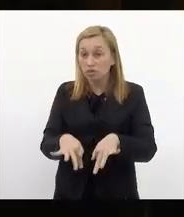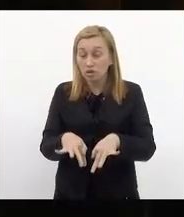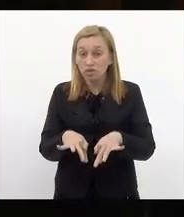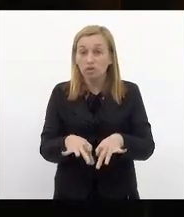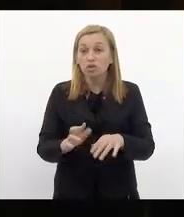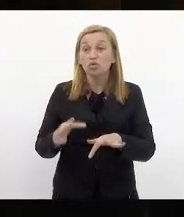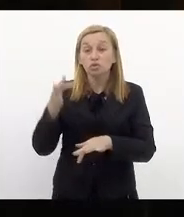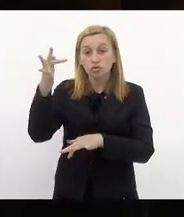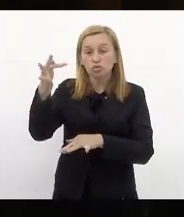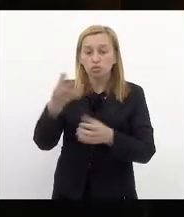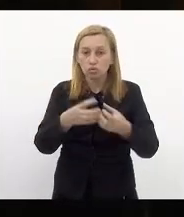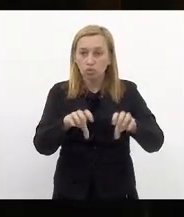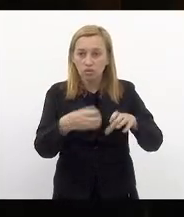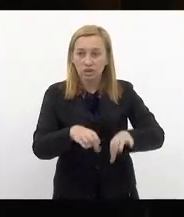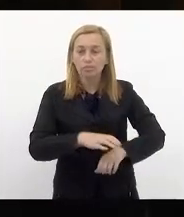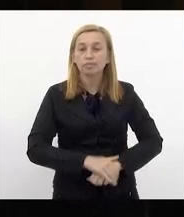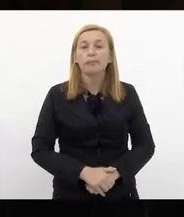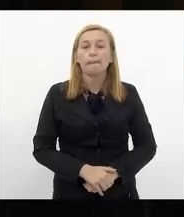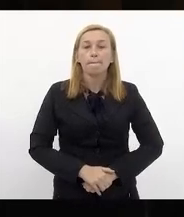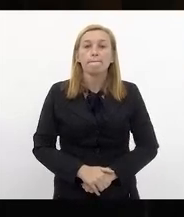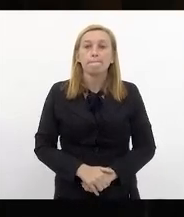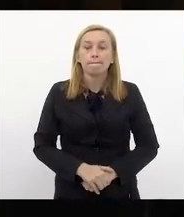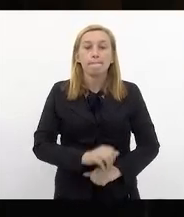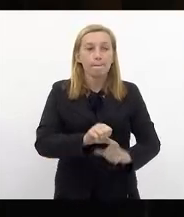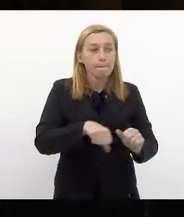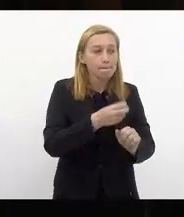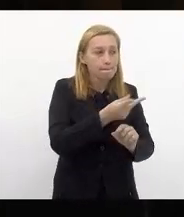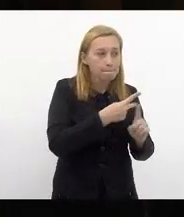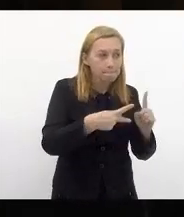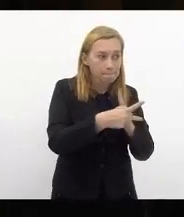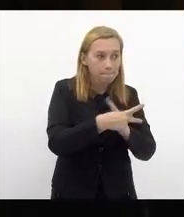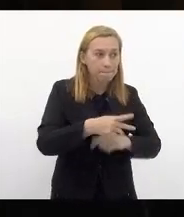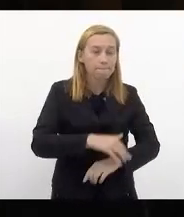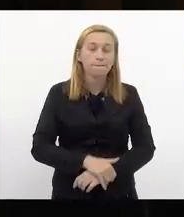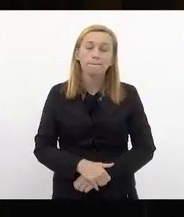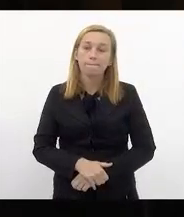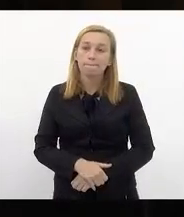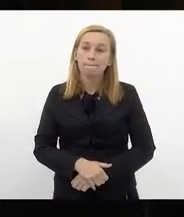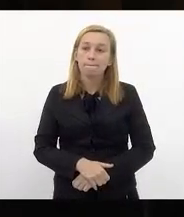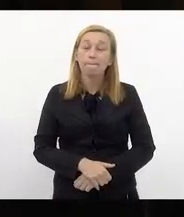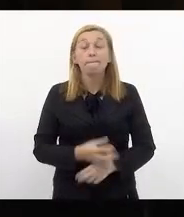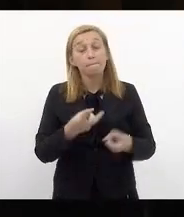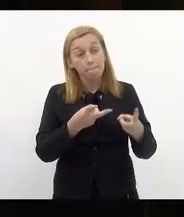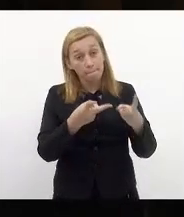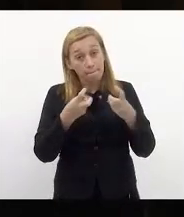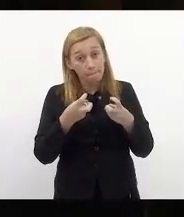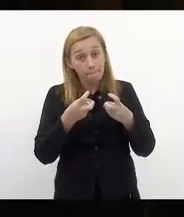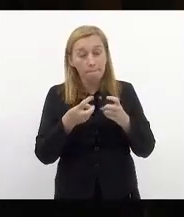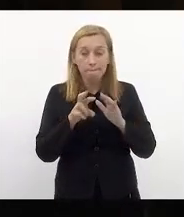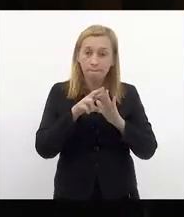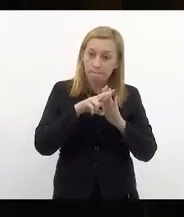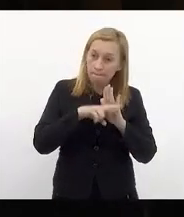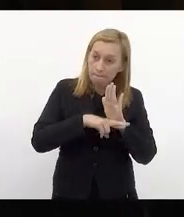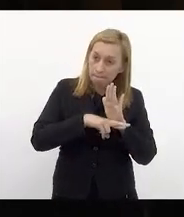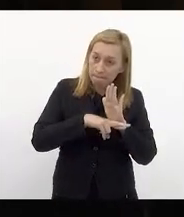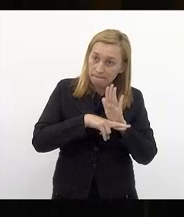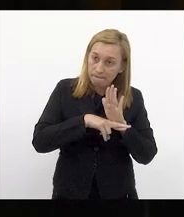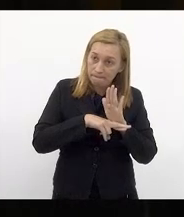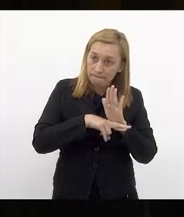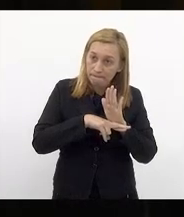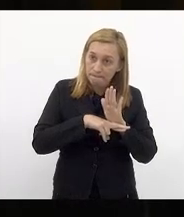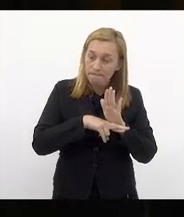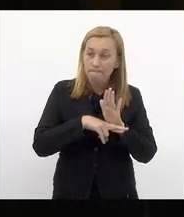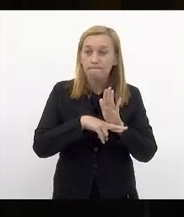futuros concursados. Reforma da Previdência. A gente percebe que as regras